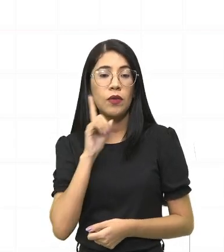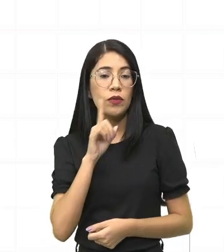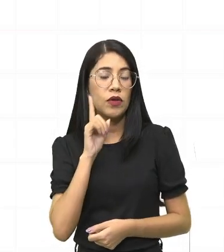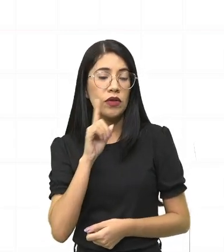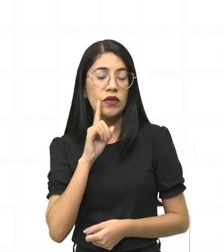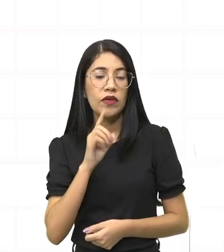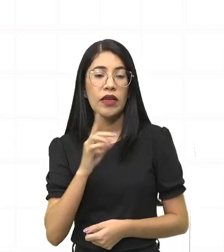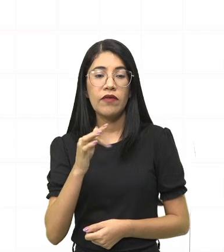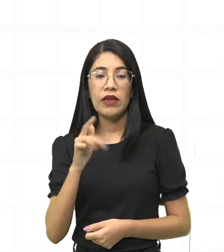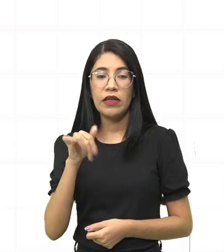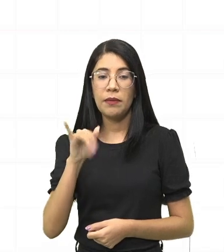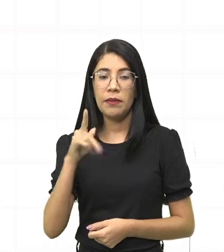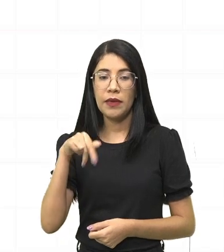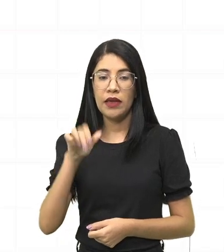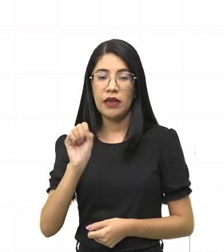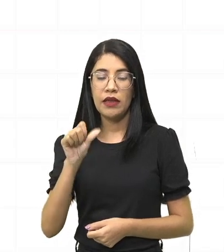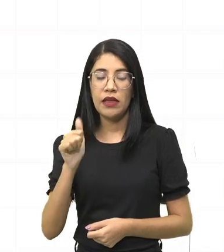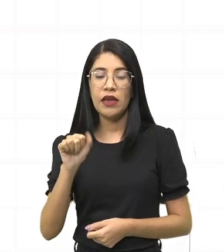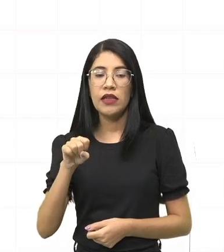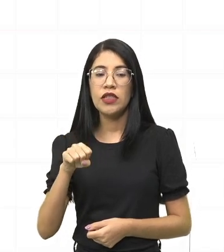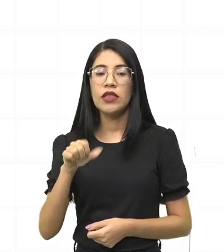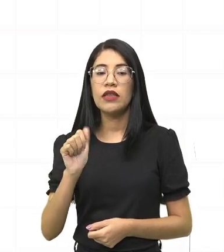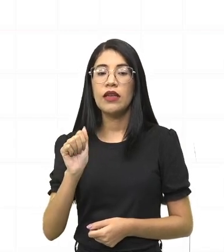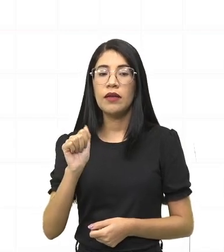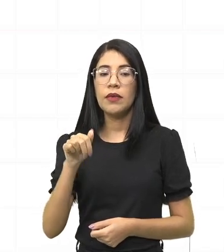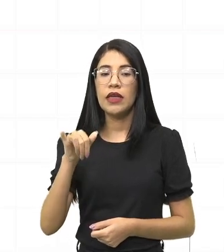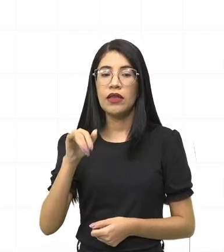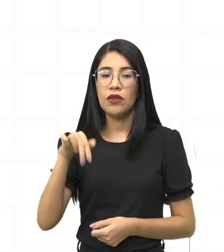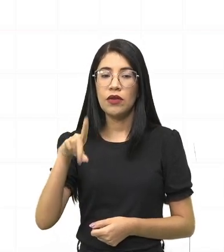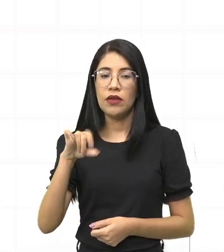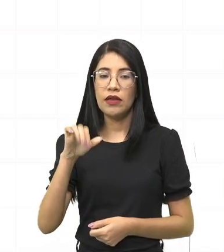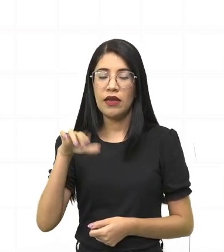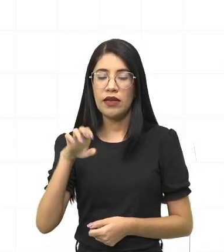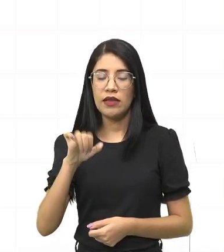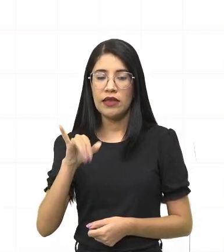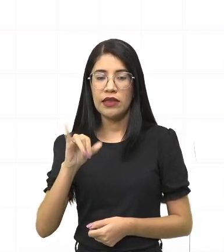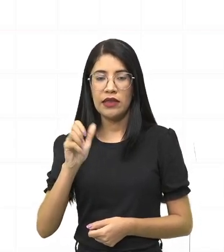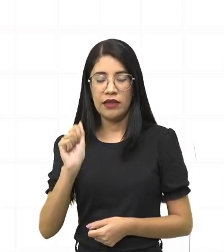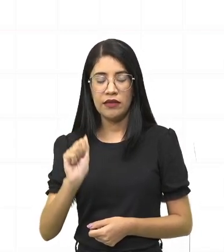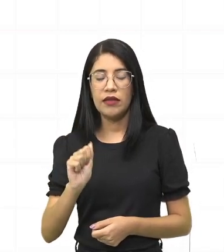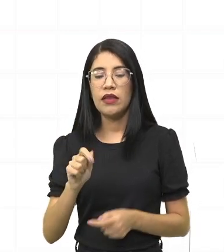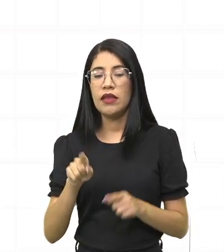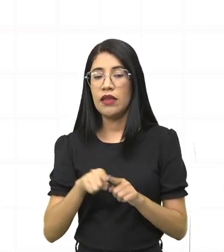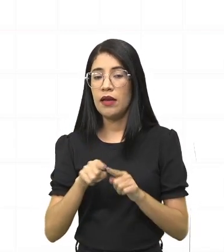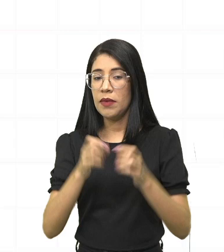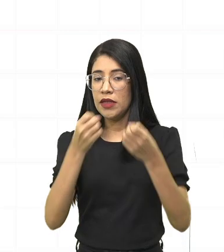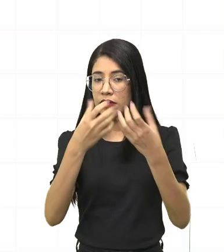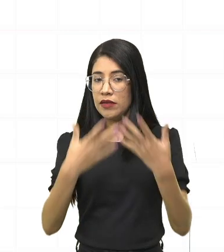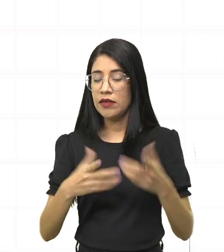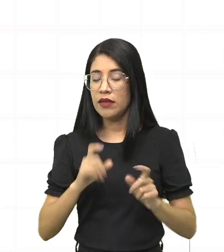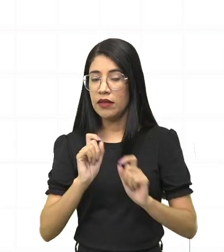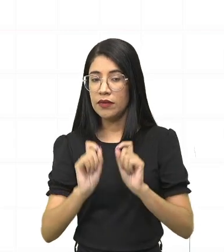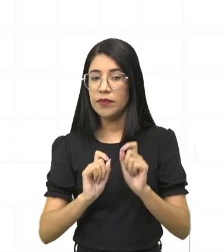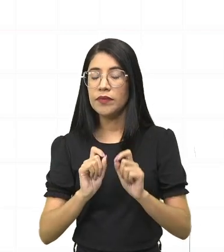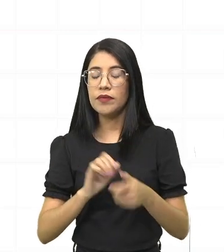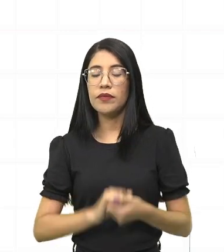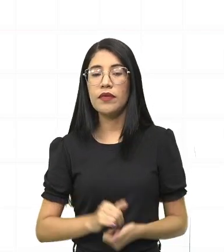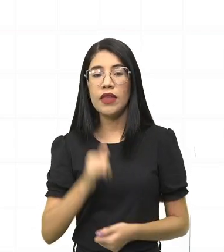Estados Unidos, Filipinas e a Indonésia. E aí nós vamos falar também sobre a energia